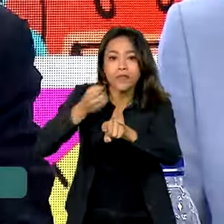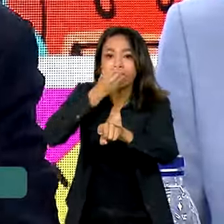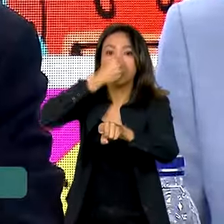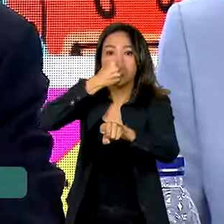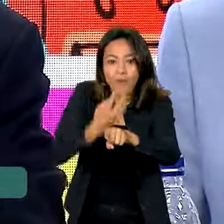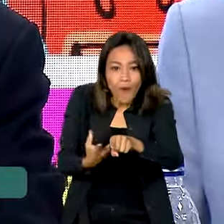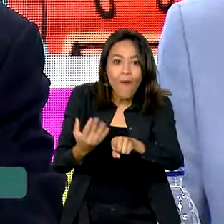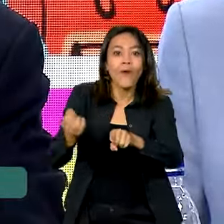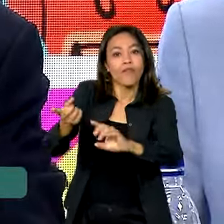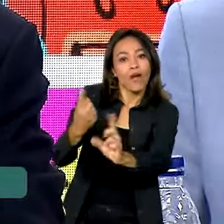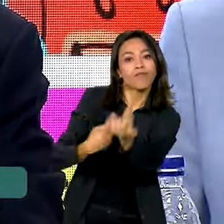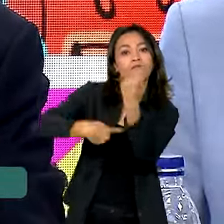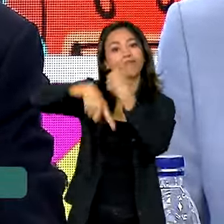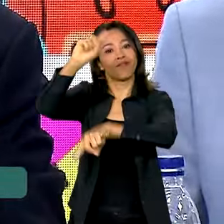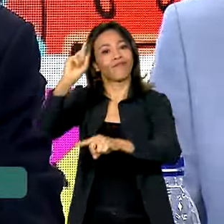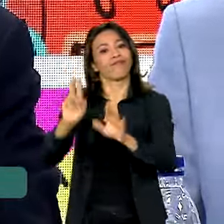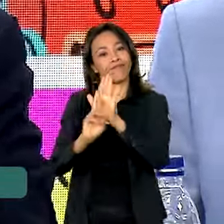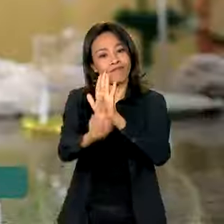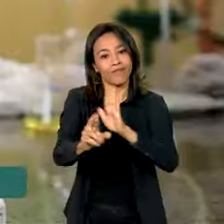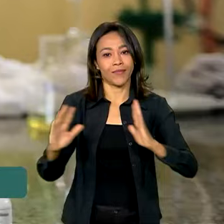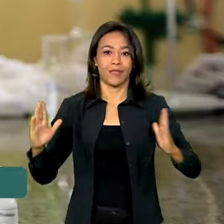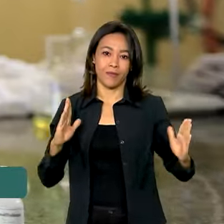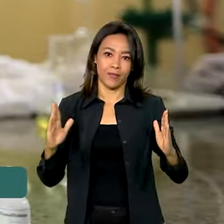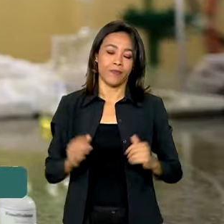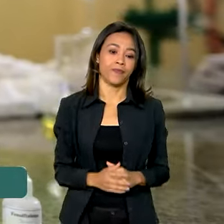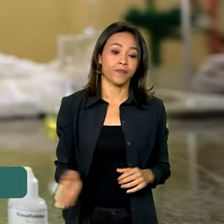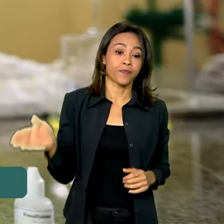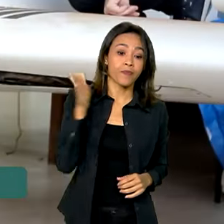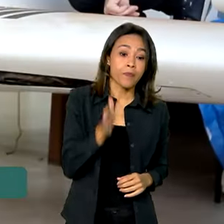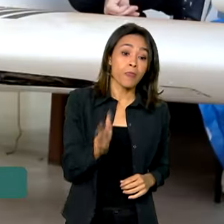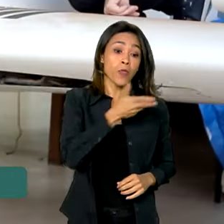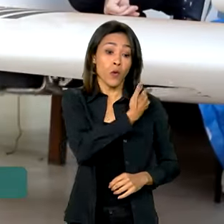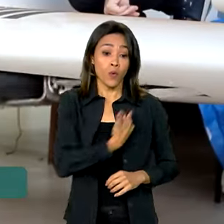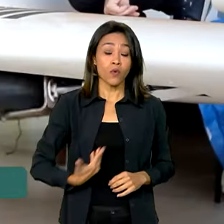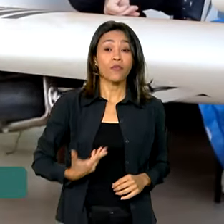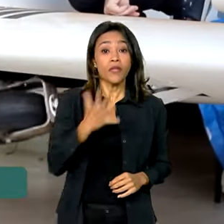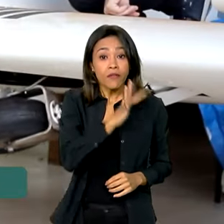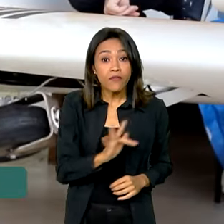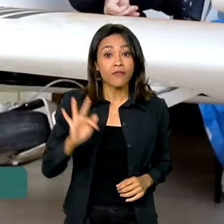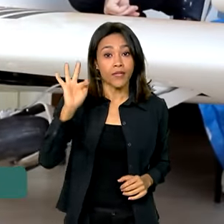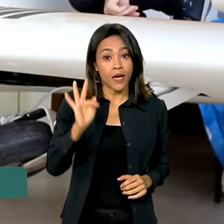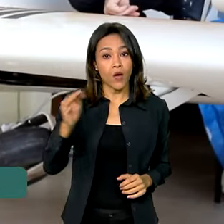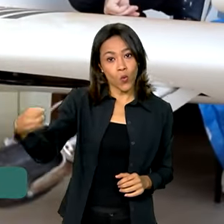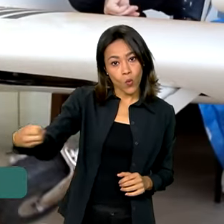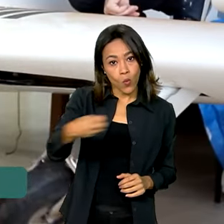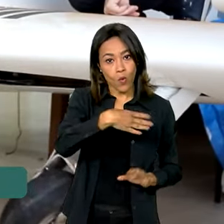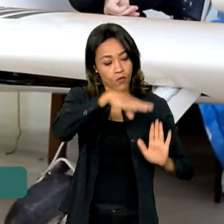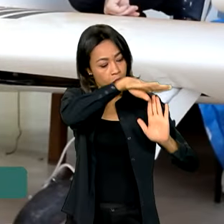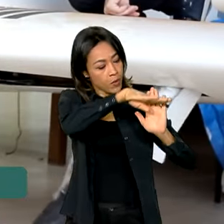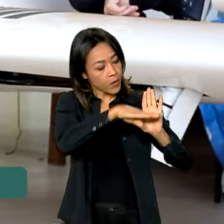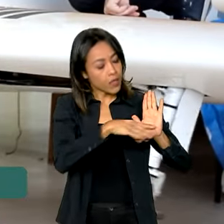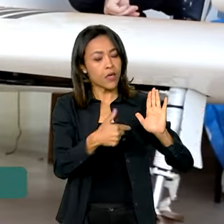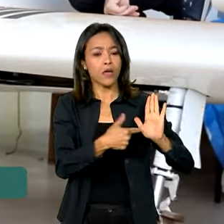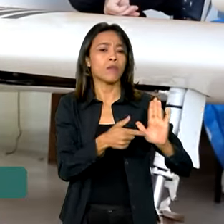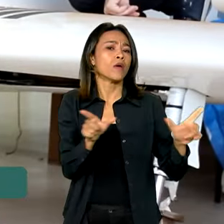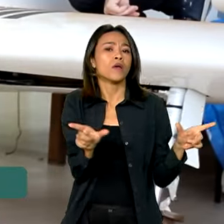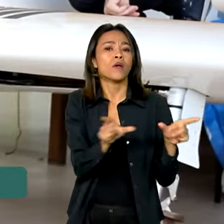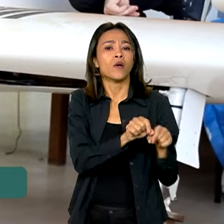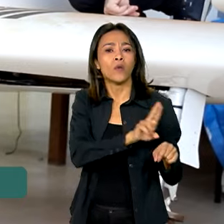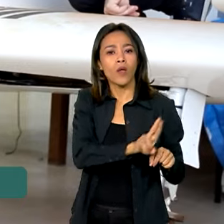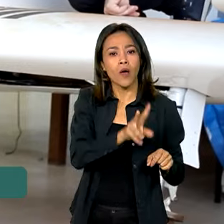a elevação dos resultados ao longo desse período o governo federal por meio do novo programa de aceleração do